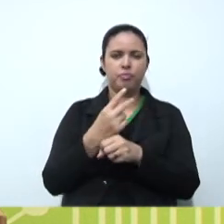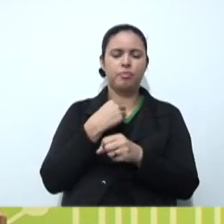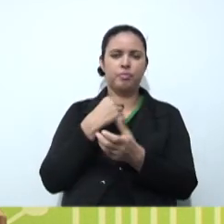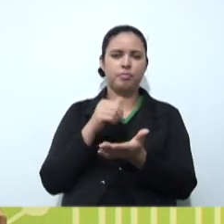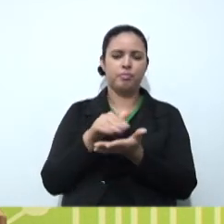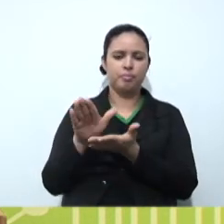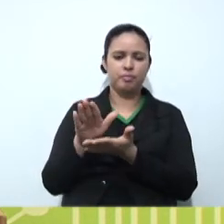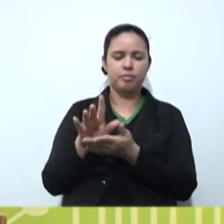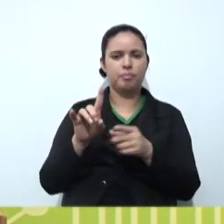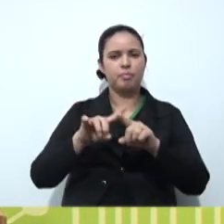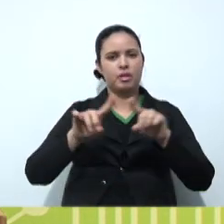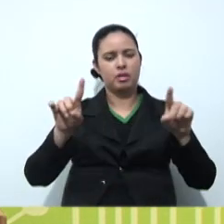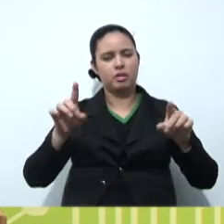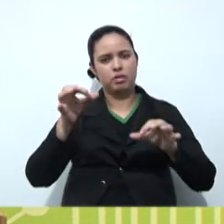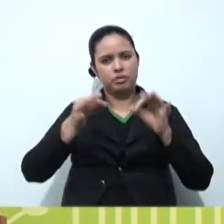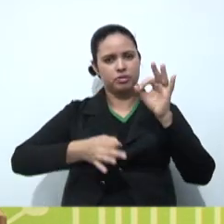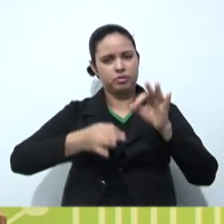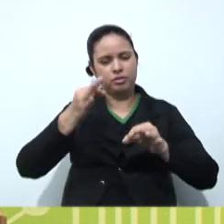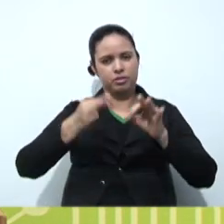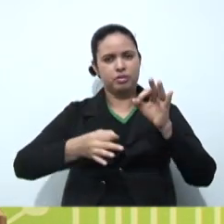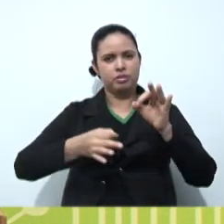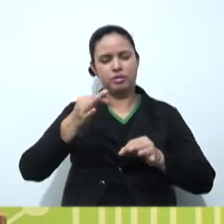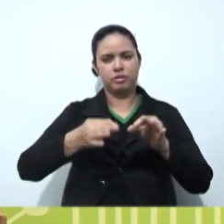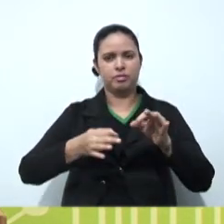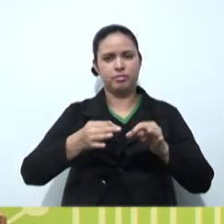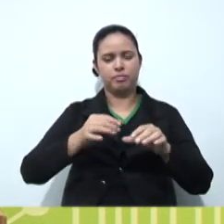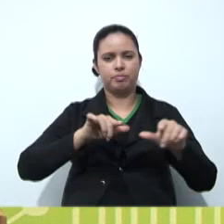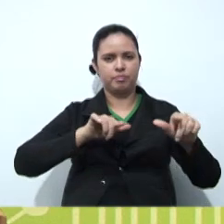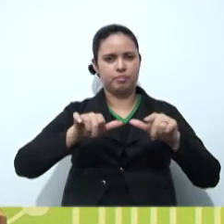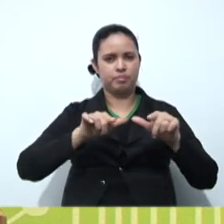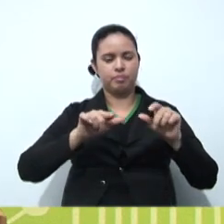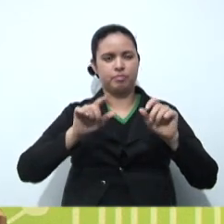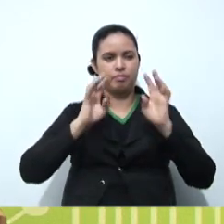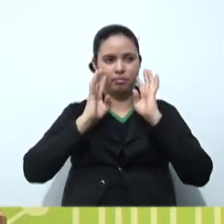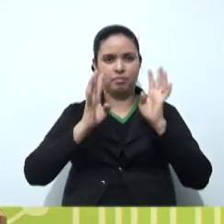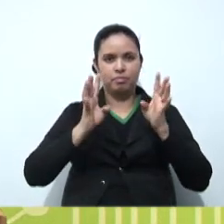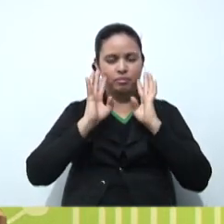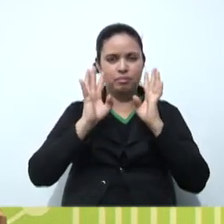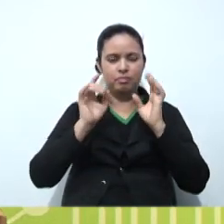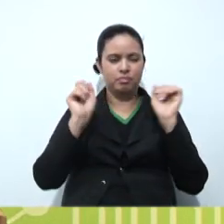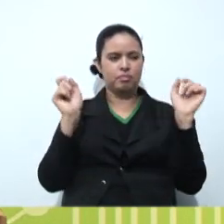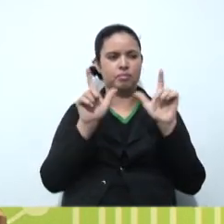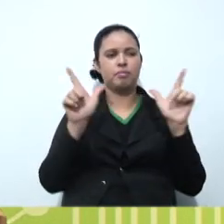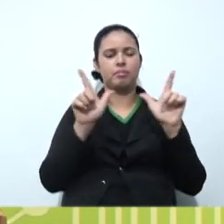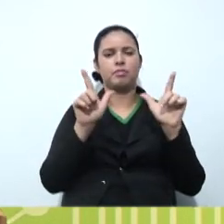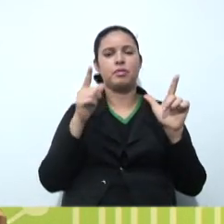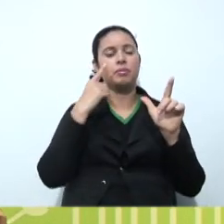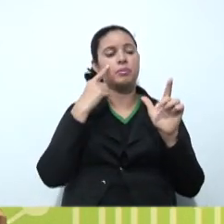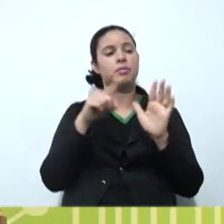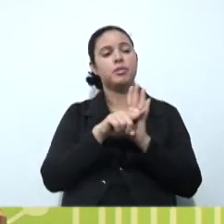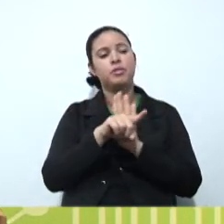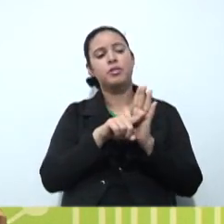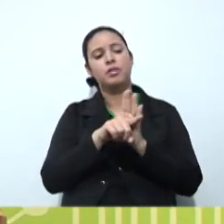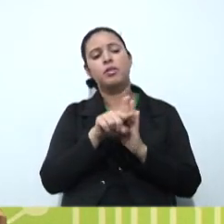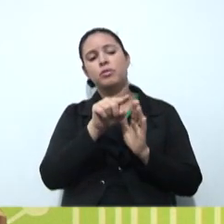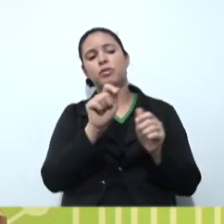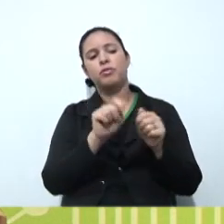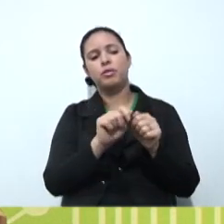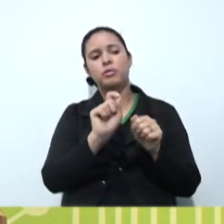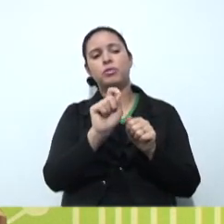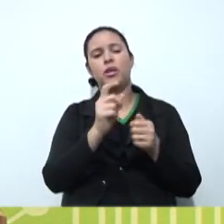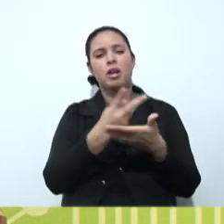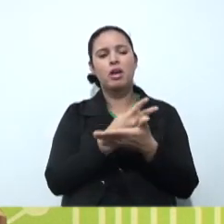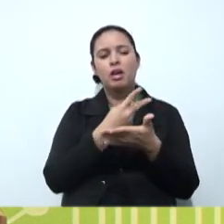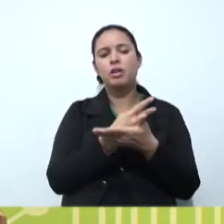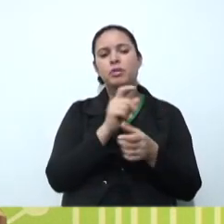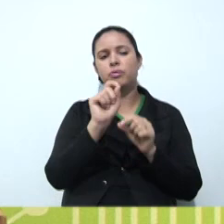demitir. Mas a Justiça do Trabalho já está atenta a situações desse tipo e vai verificar qual foi a falta grave que você